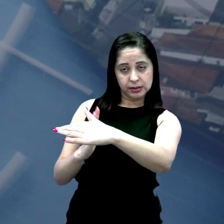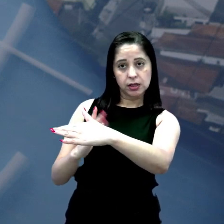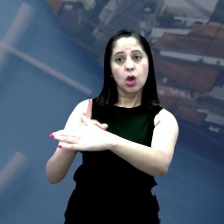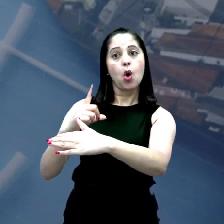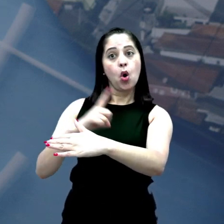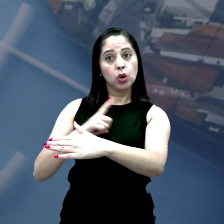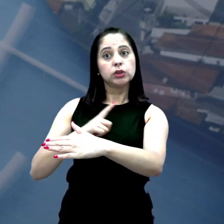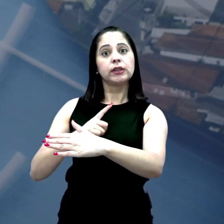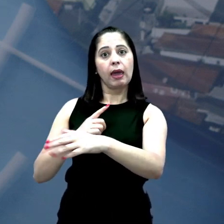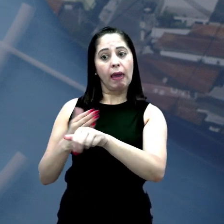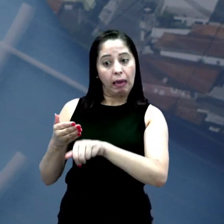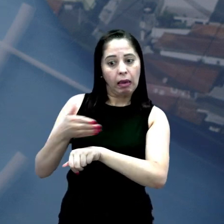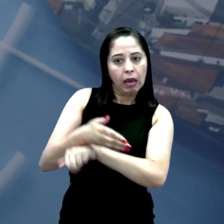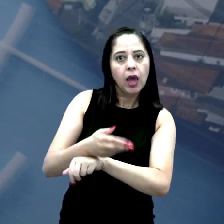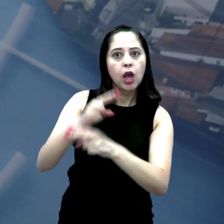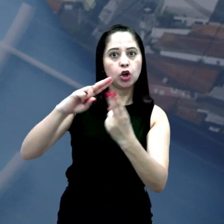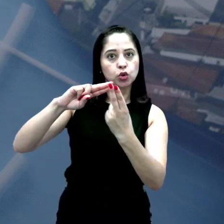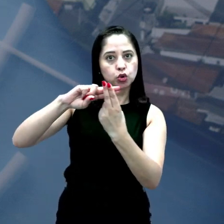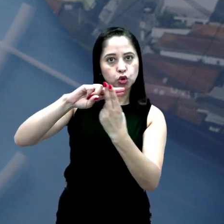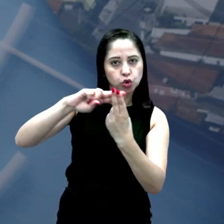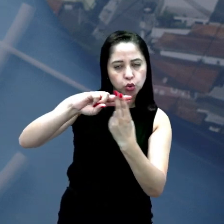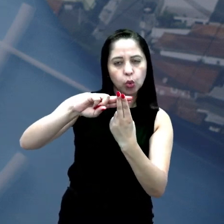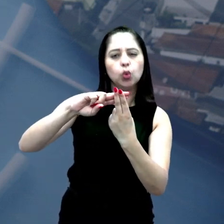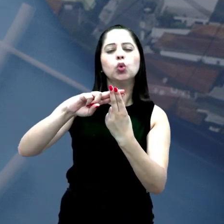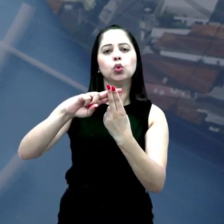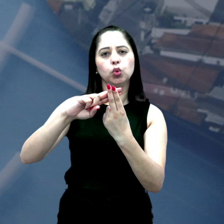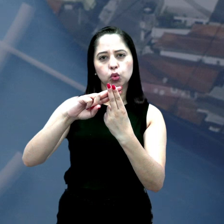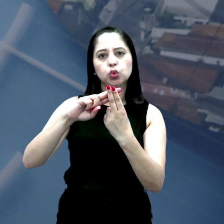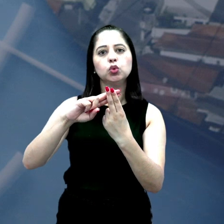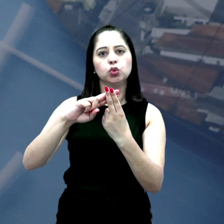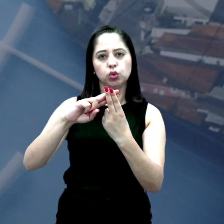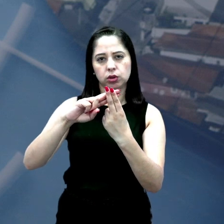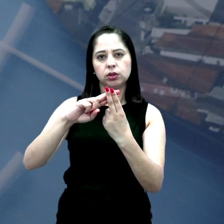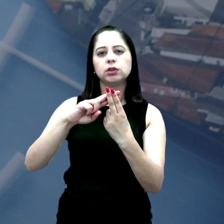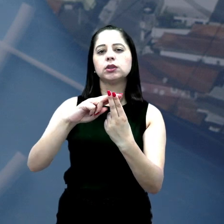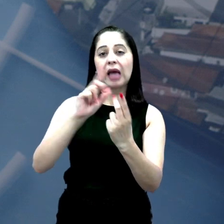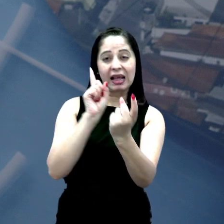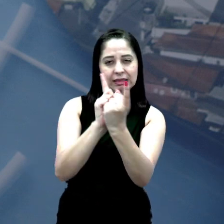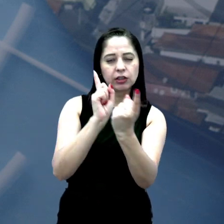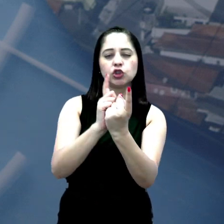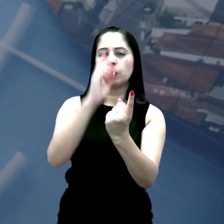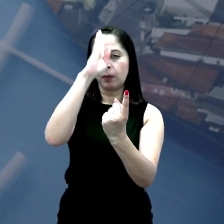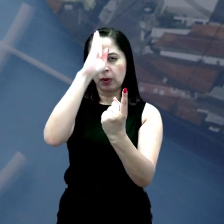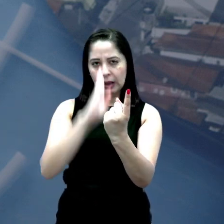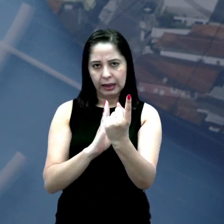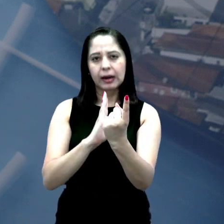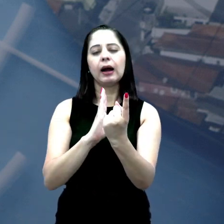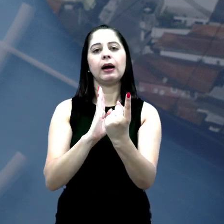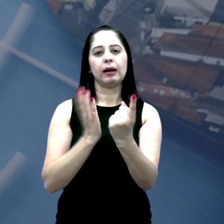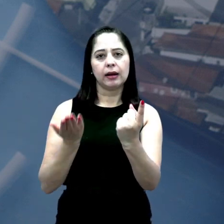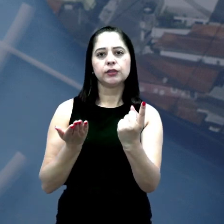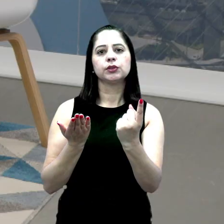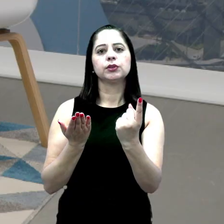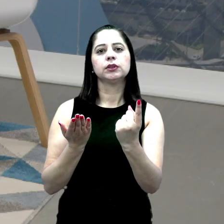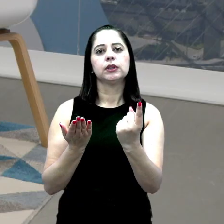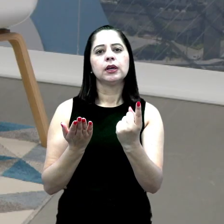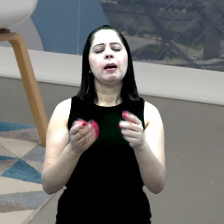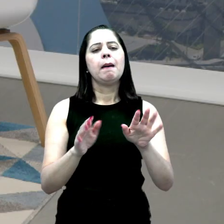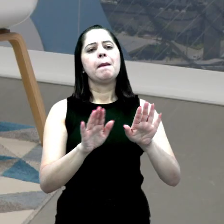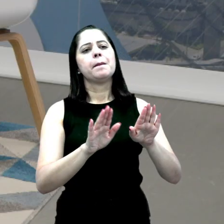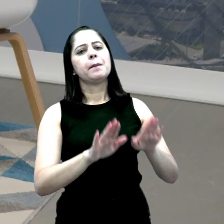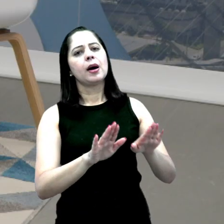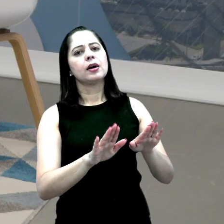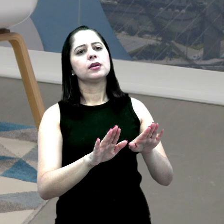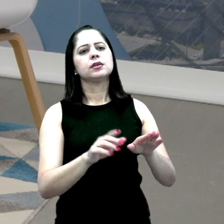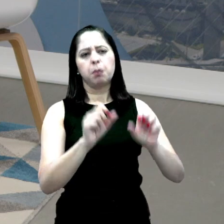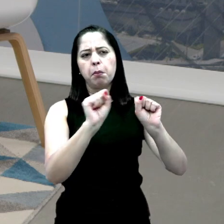é feita essa triagem, já é coletadas as informações, os dados, rapidamente, para a gente compreender. Os agentes